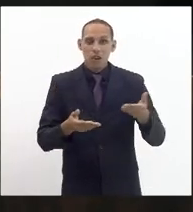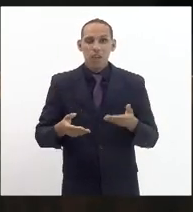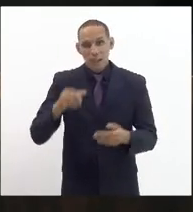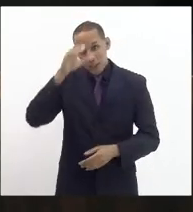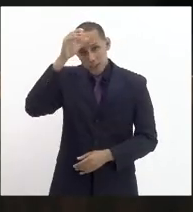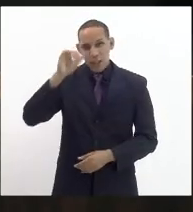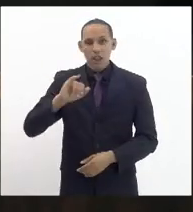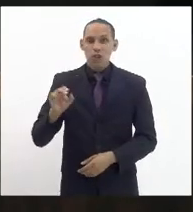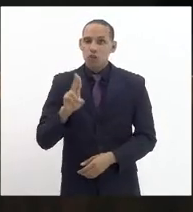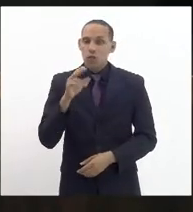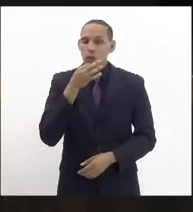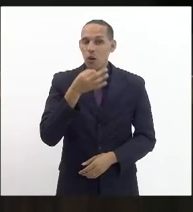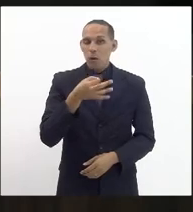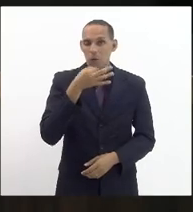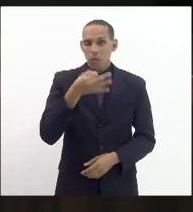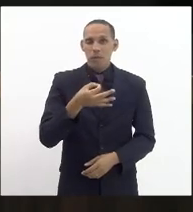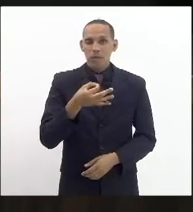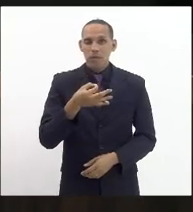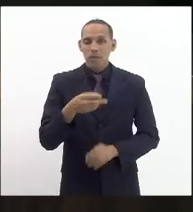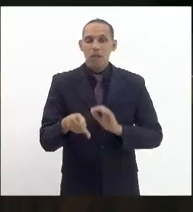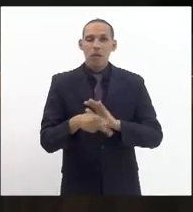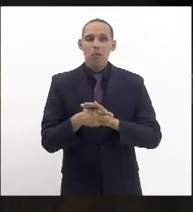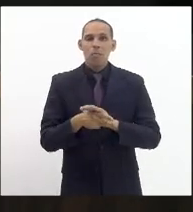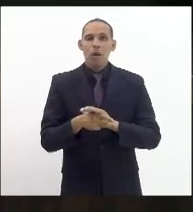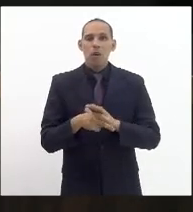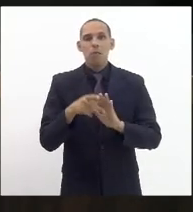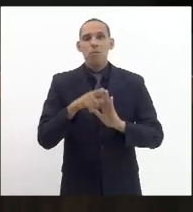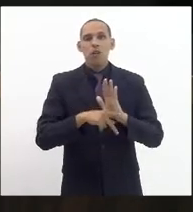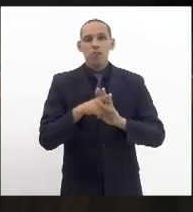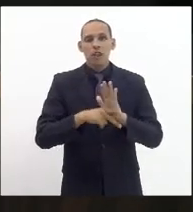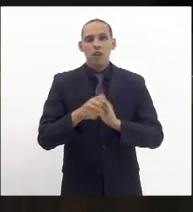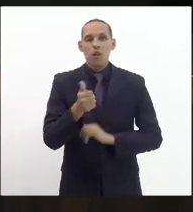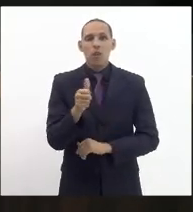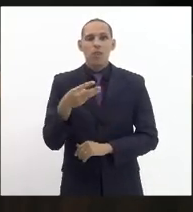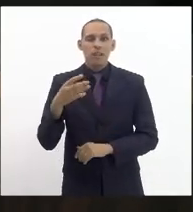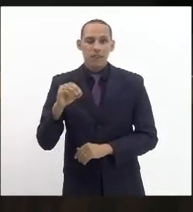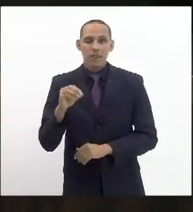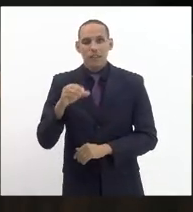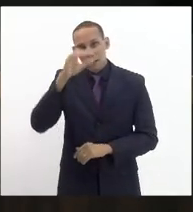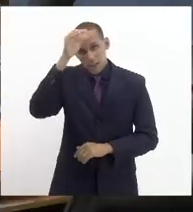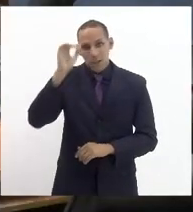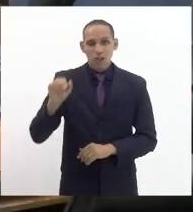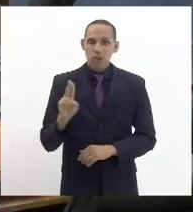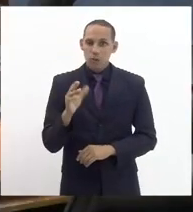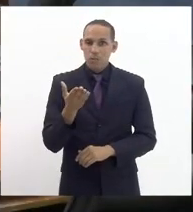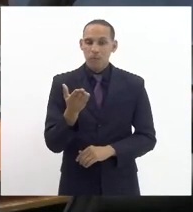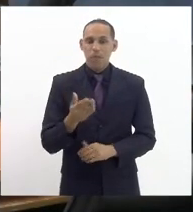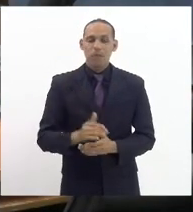emitir parecer ao projeto 1130 pela mesa diretora. Tia Ju.